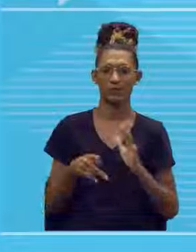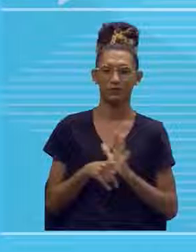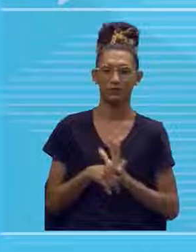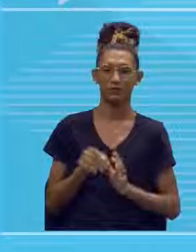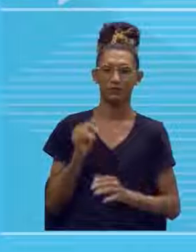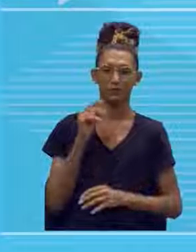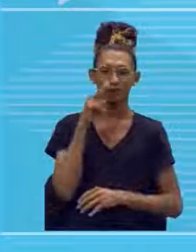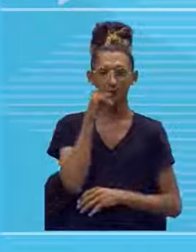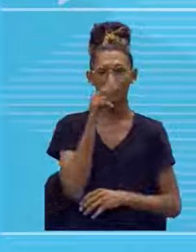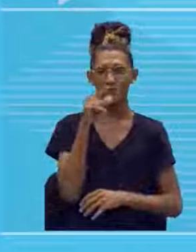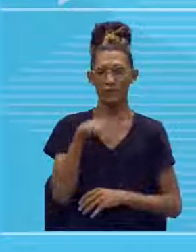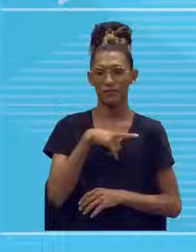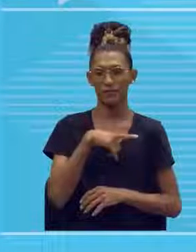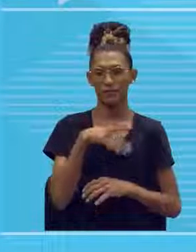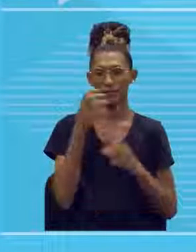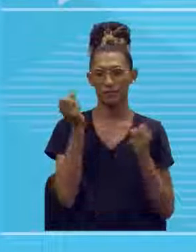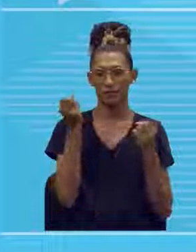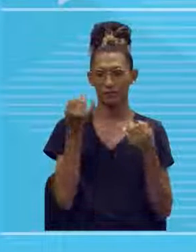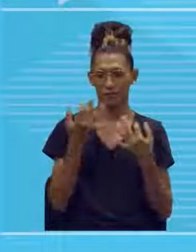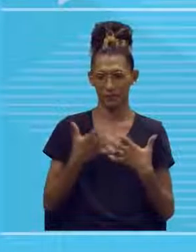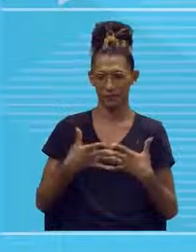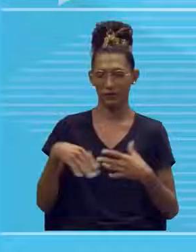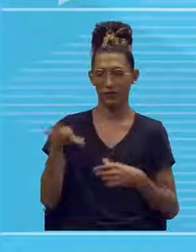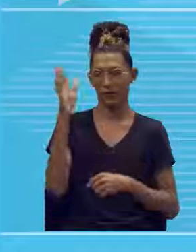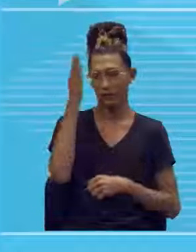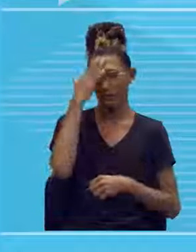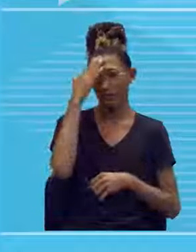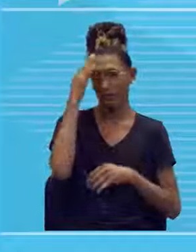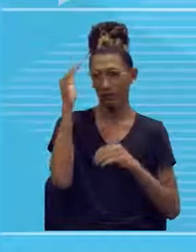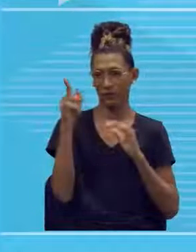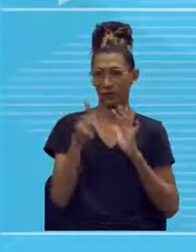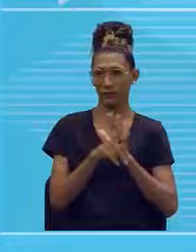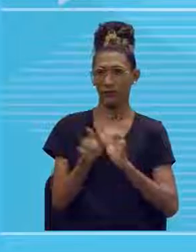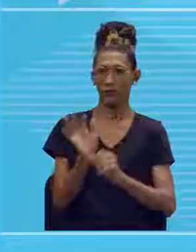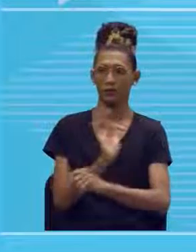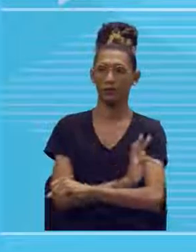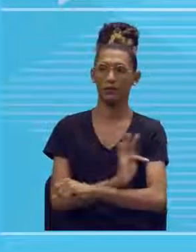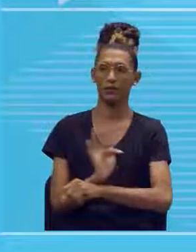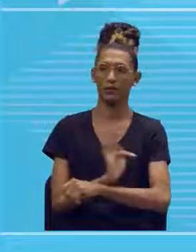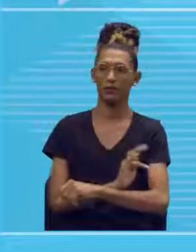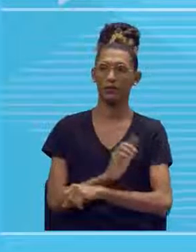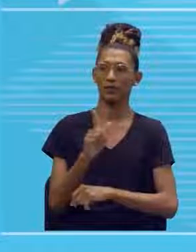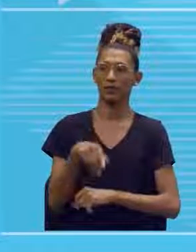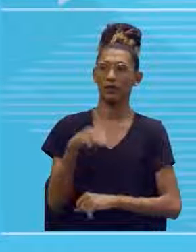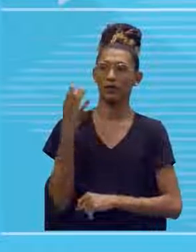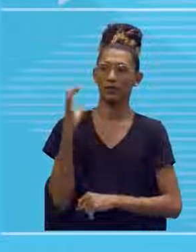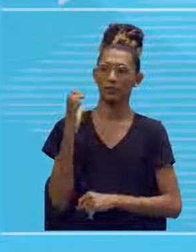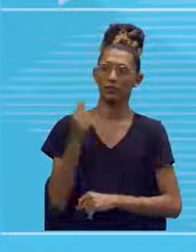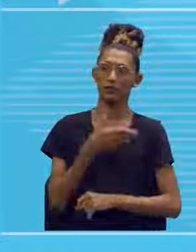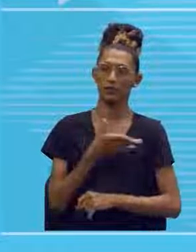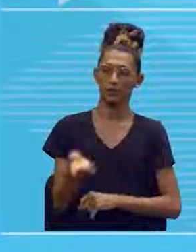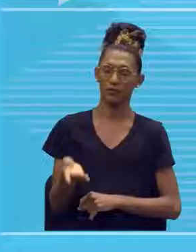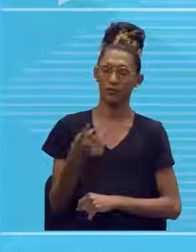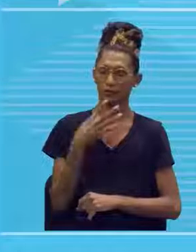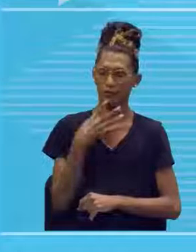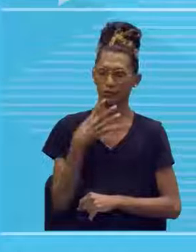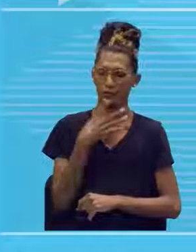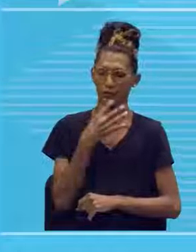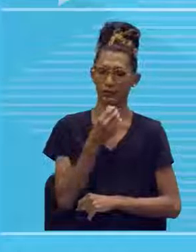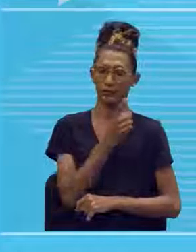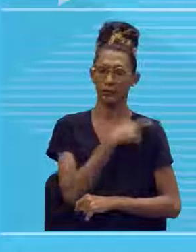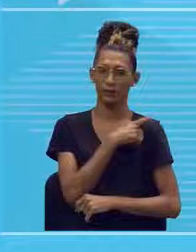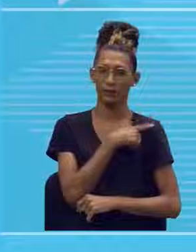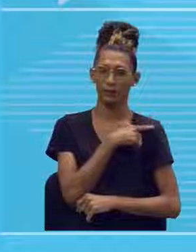tá lá explicada no entendimento da física que é uma ciência que vocês vão conhecer a partir do primeiro ano